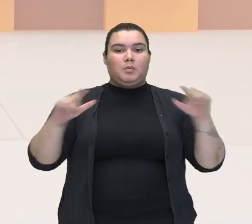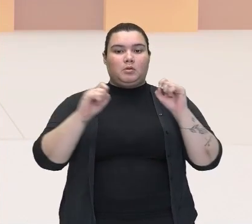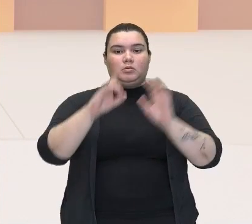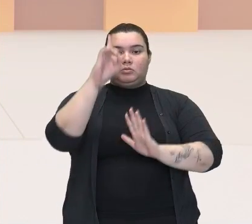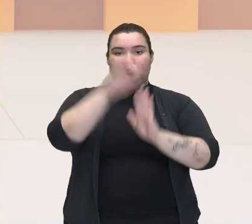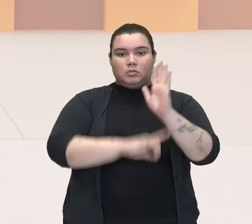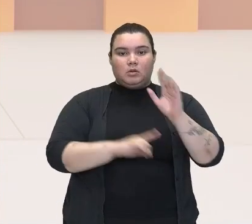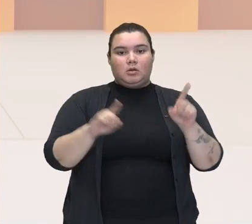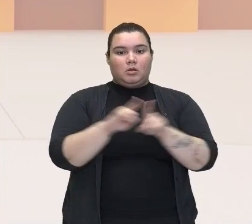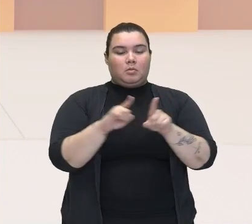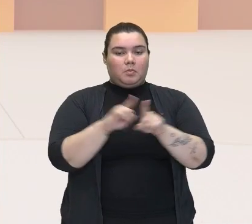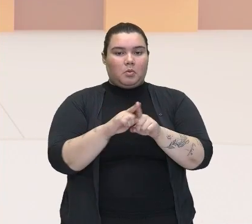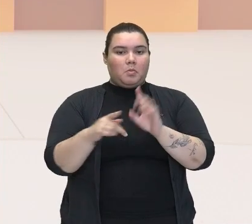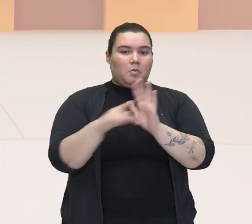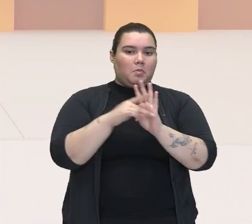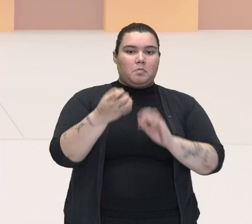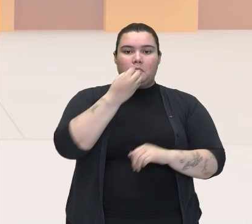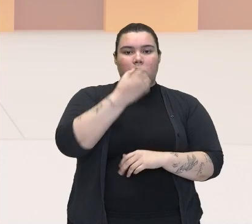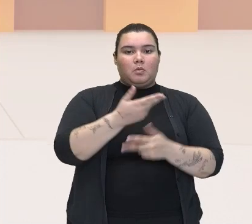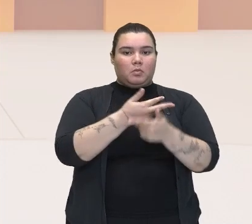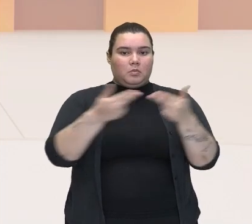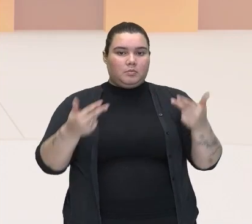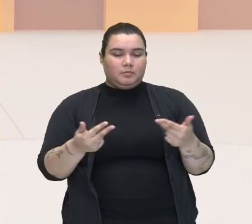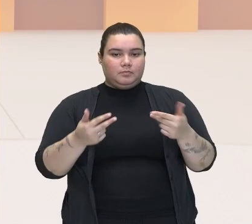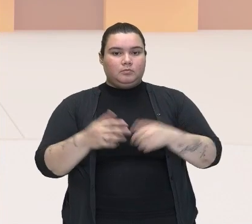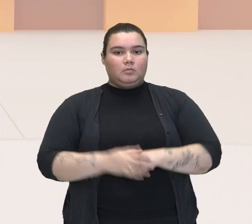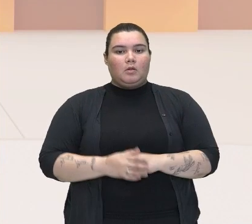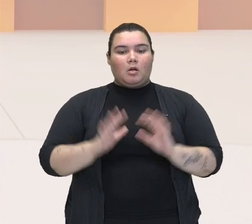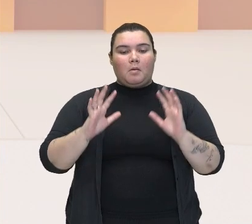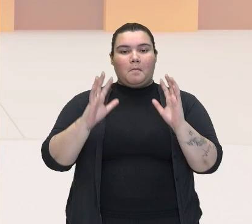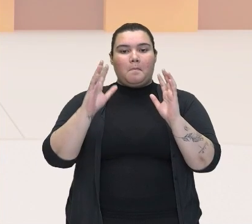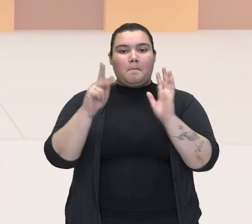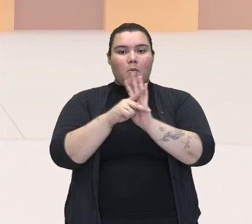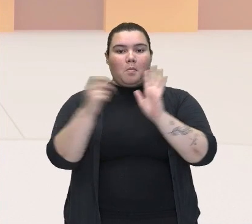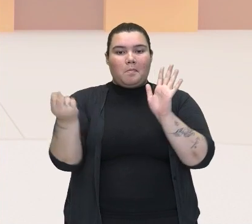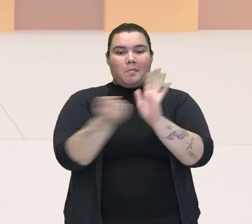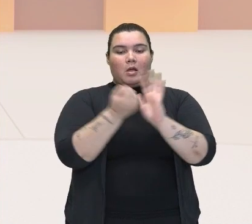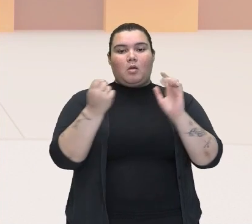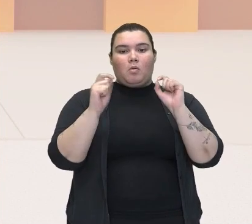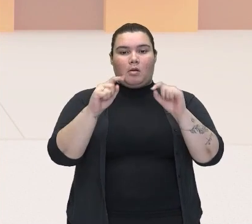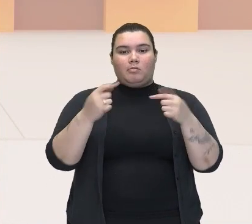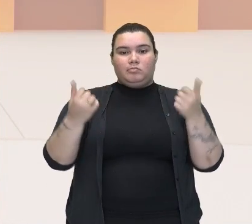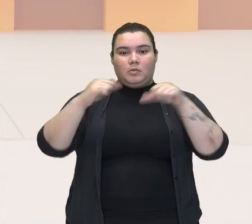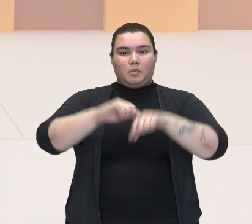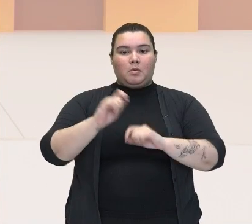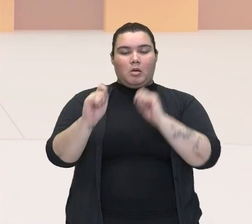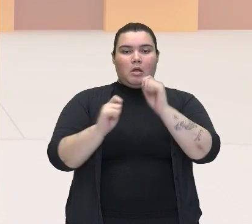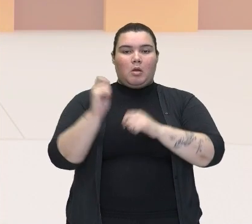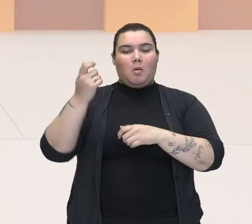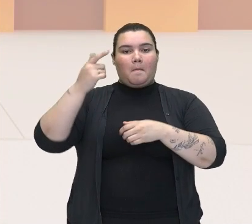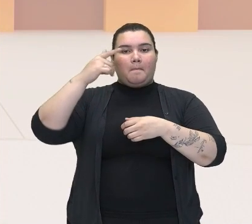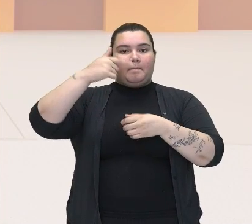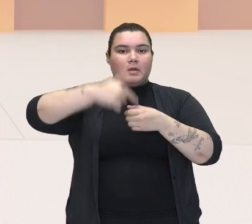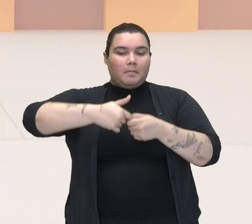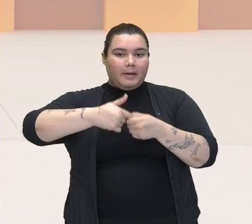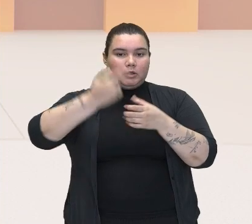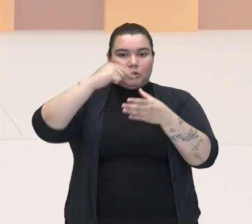direitos civis e do consumo de bens, evento que marca seu enfraquecimento, o choque do petróleo de